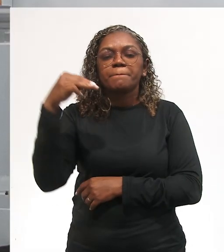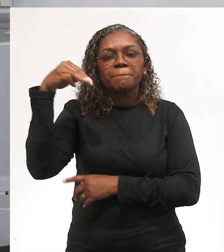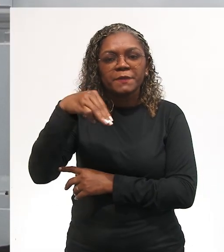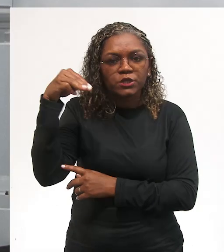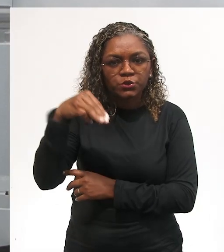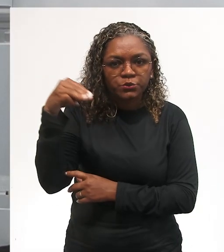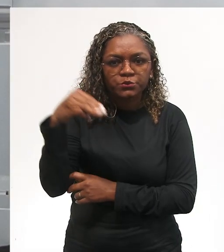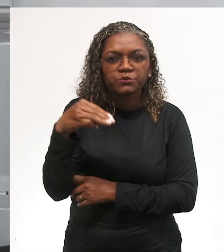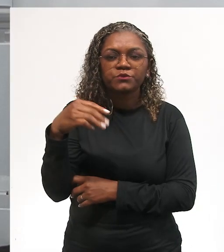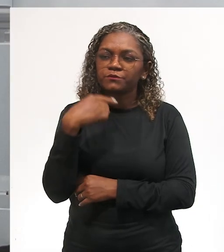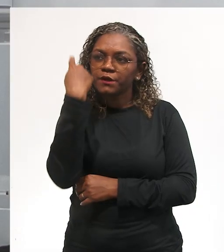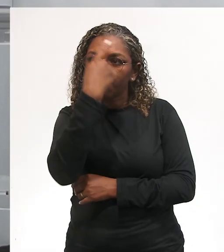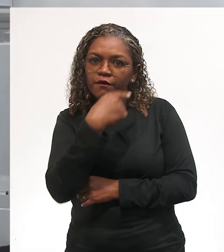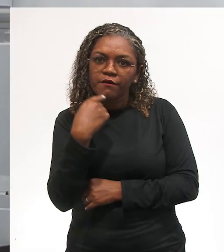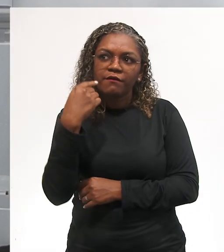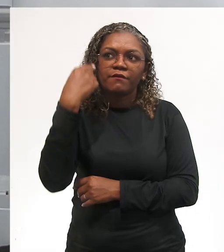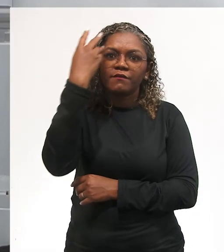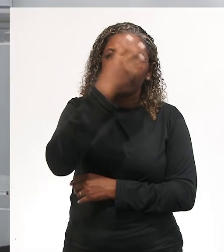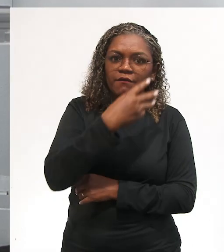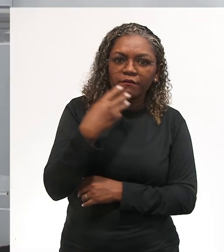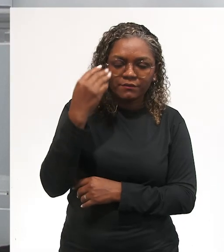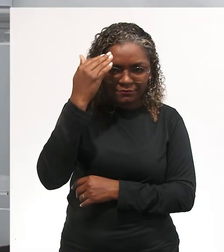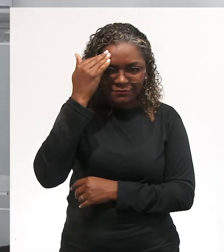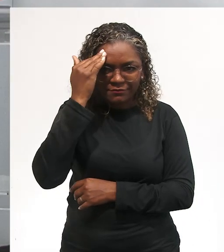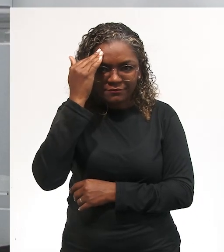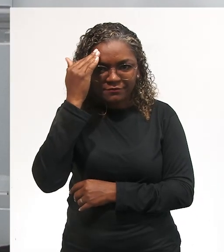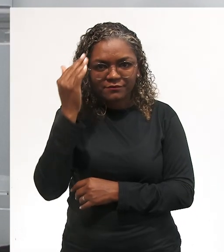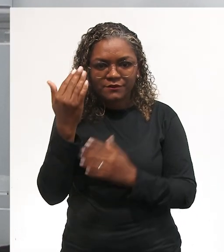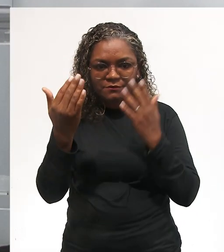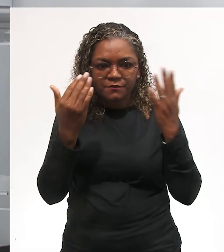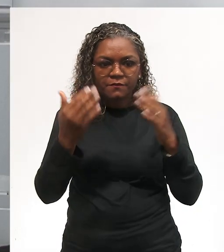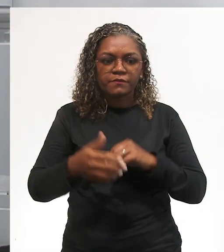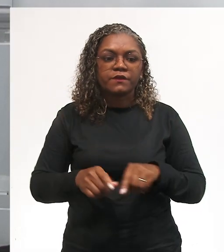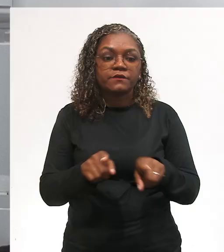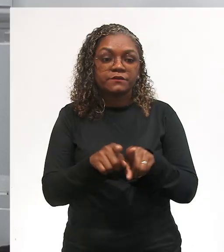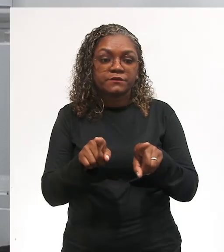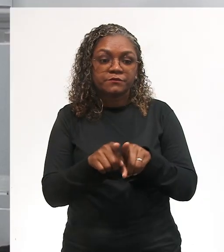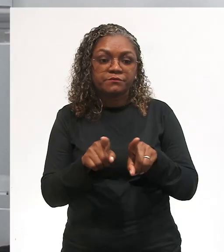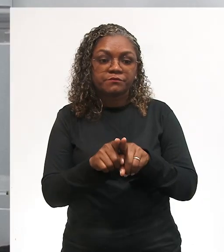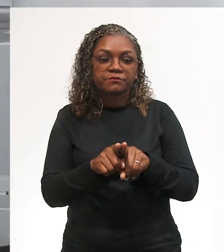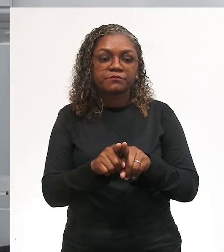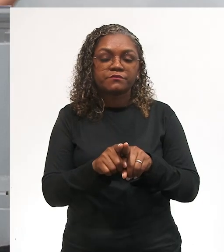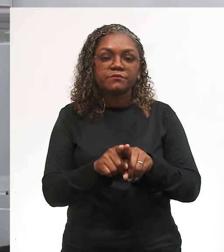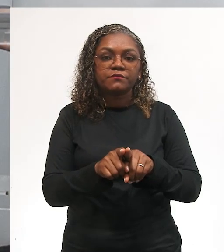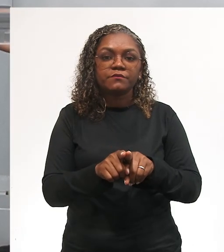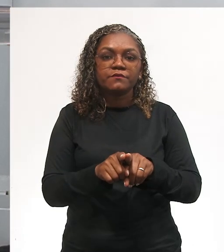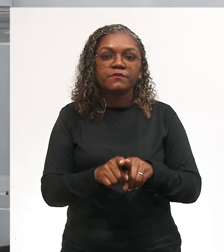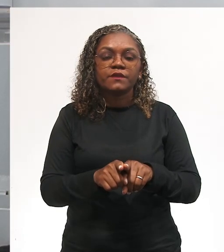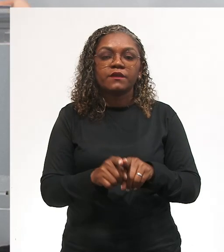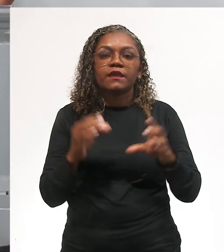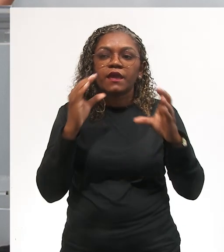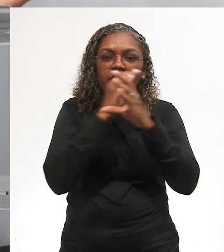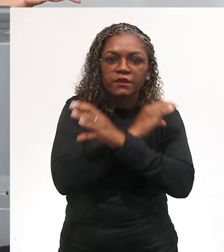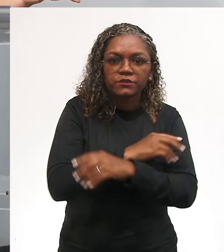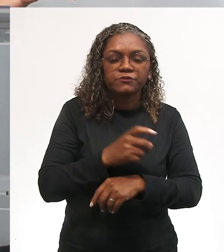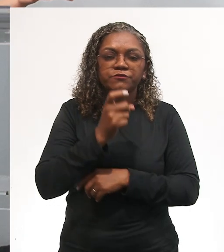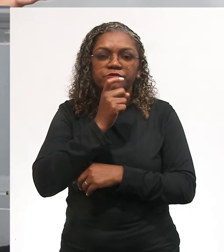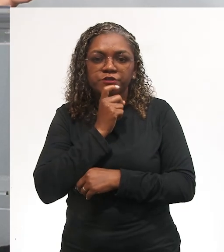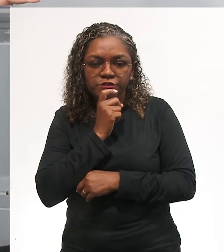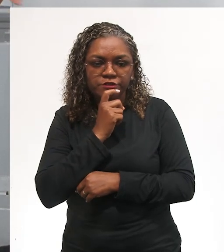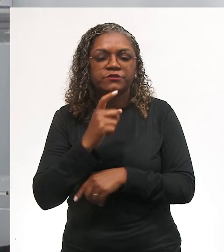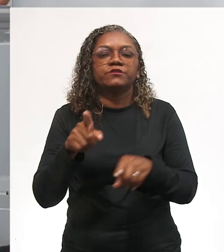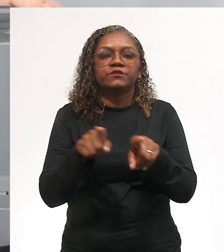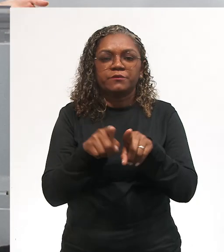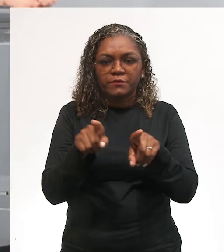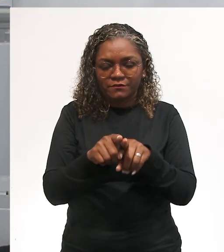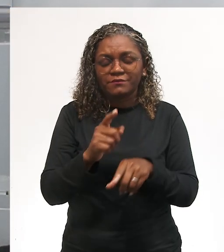vimos, o comprimento, metro, quilômetro, quilômetro. Então, cada grandeza tem a sua unidade de medida e várias unidades de